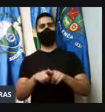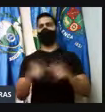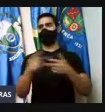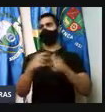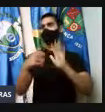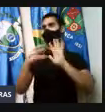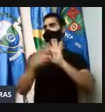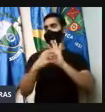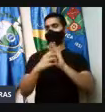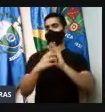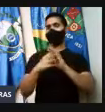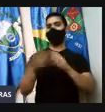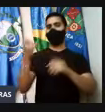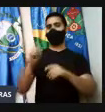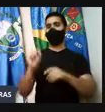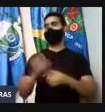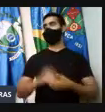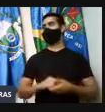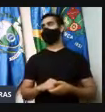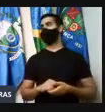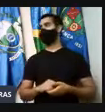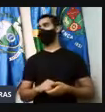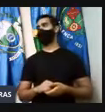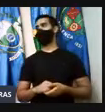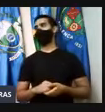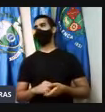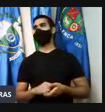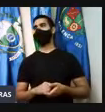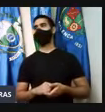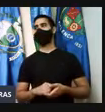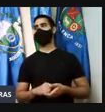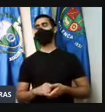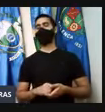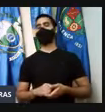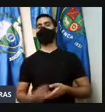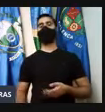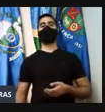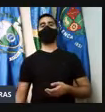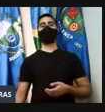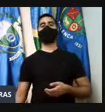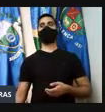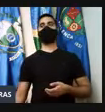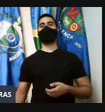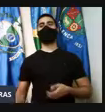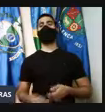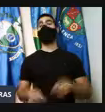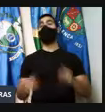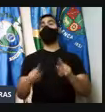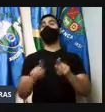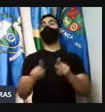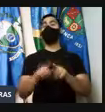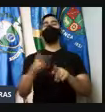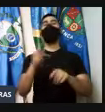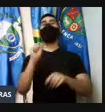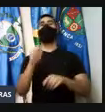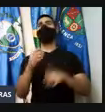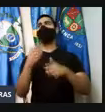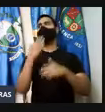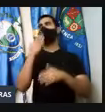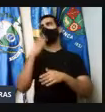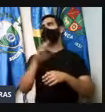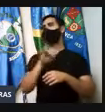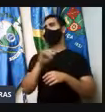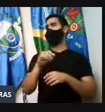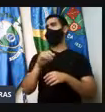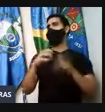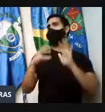casa, de deixar claro isso. Então, fazer isso. E eu queria, presidente, por último, né, pedir a gentileza de